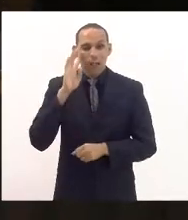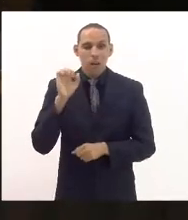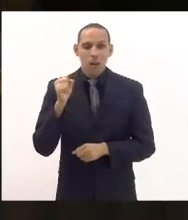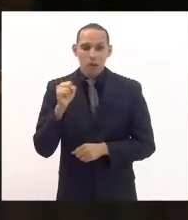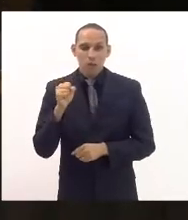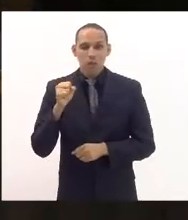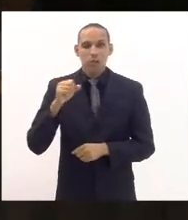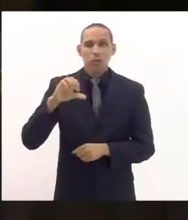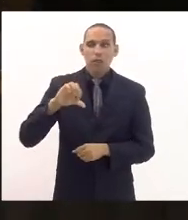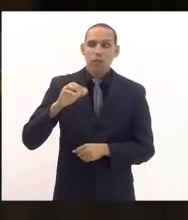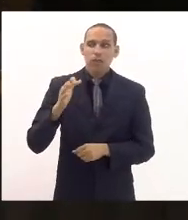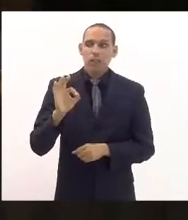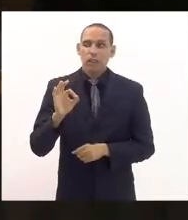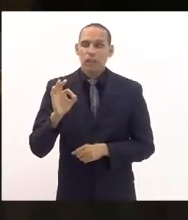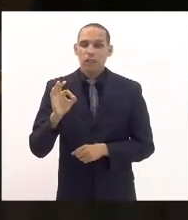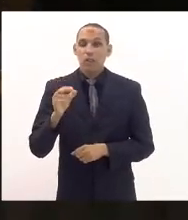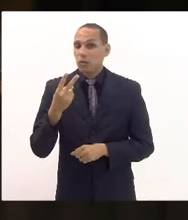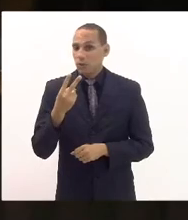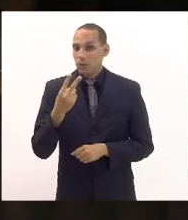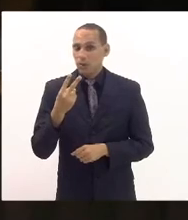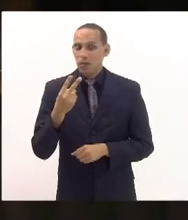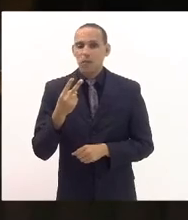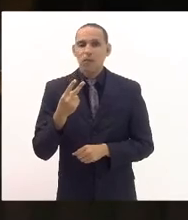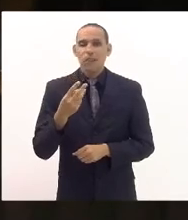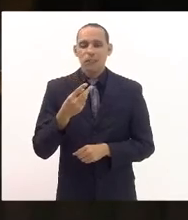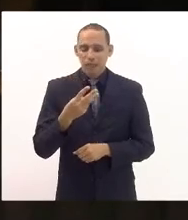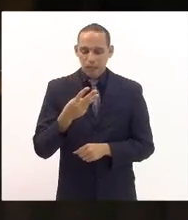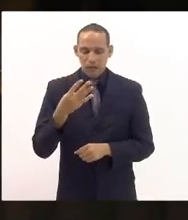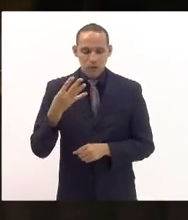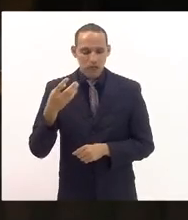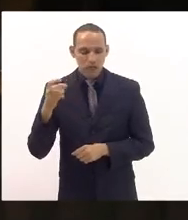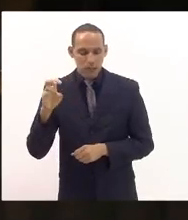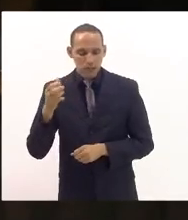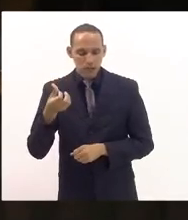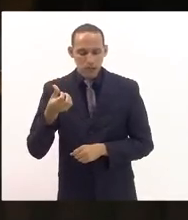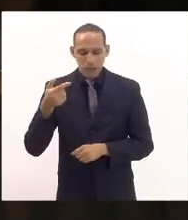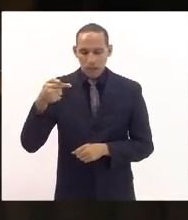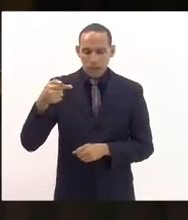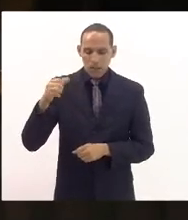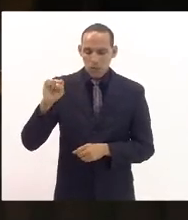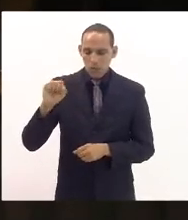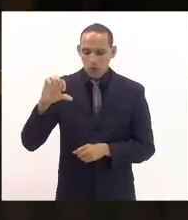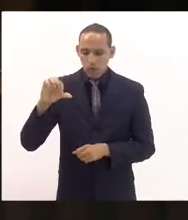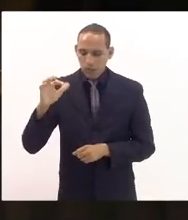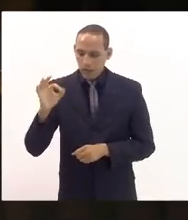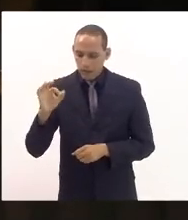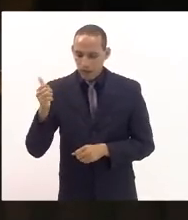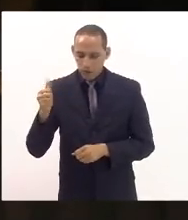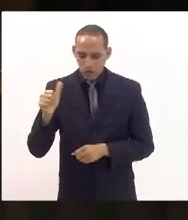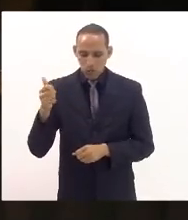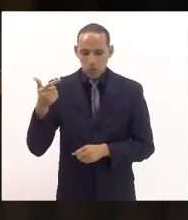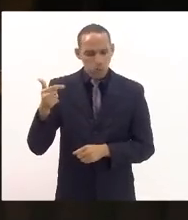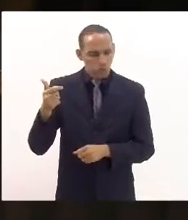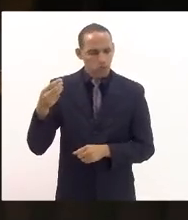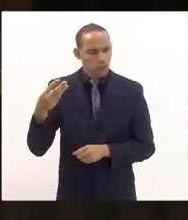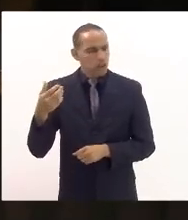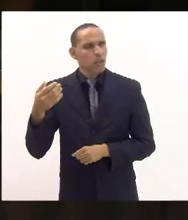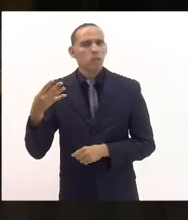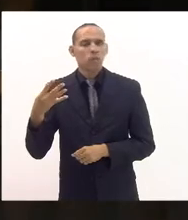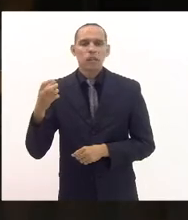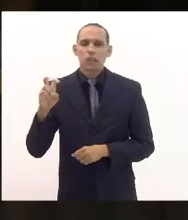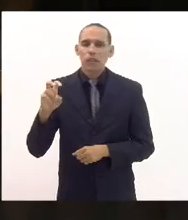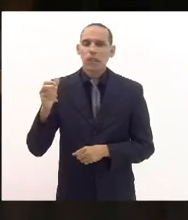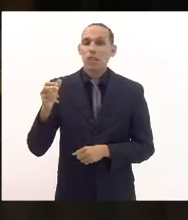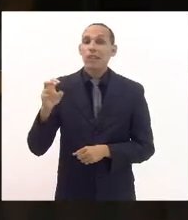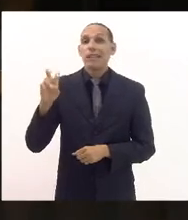8 9 10 2 3 4 5 6 7 8 9 10 11 12 13 14